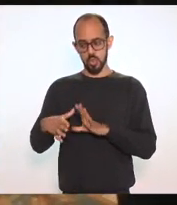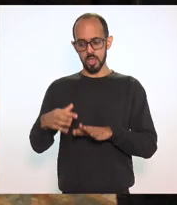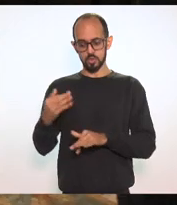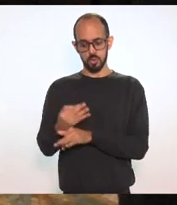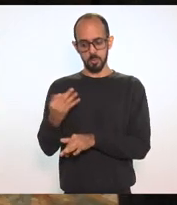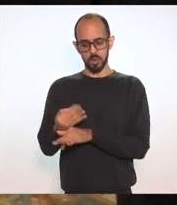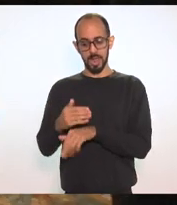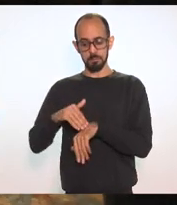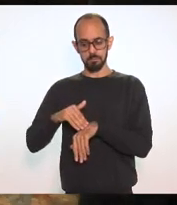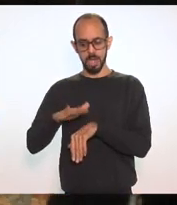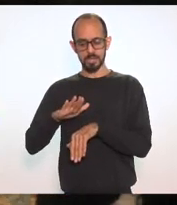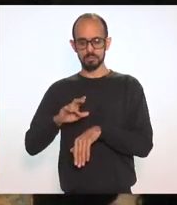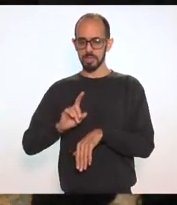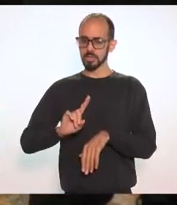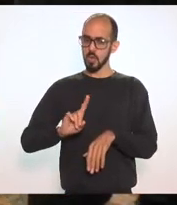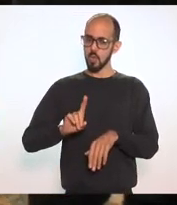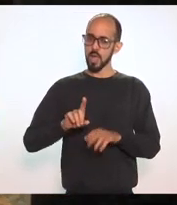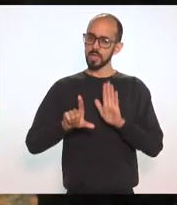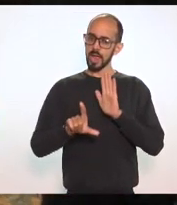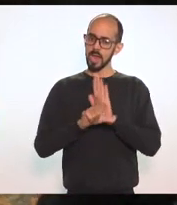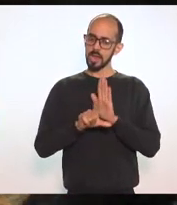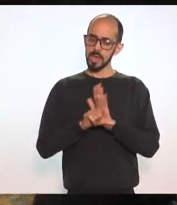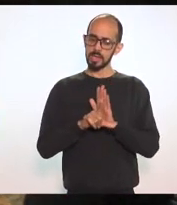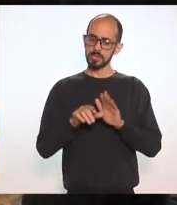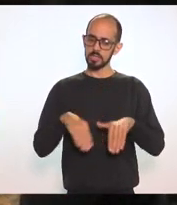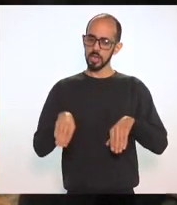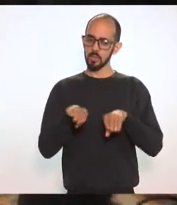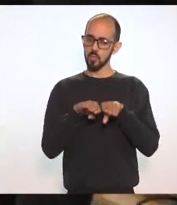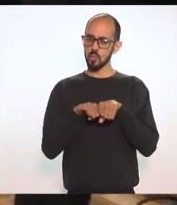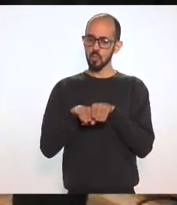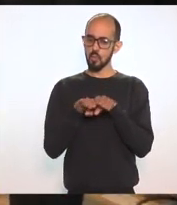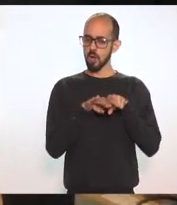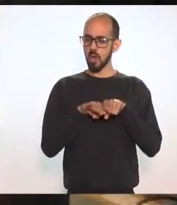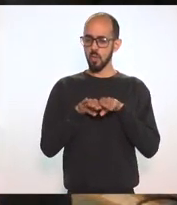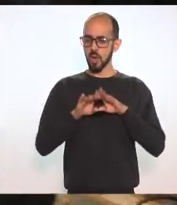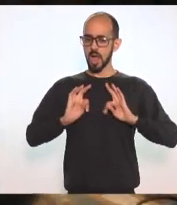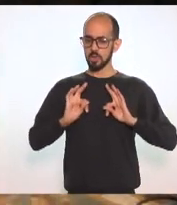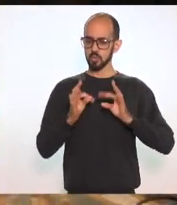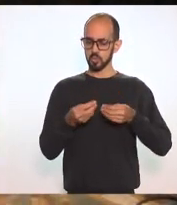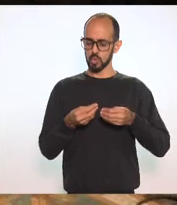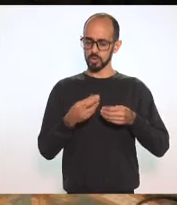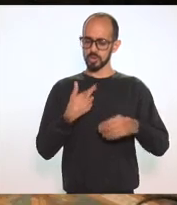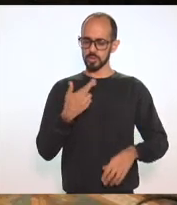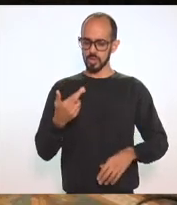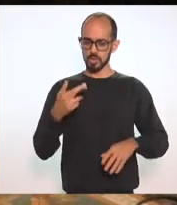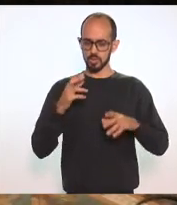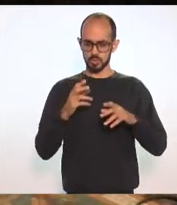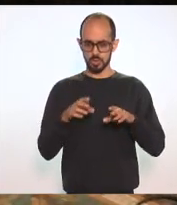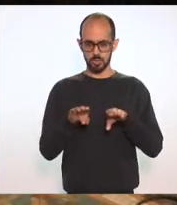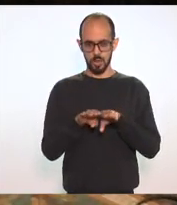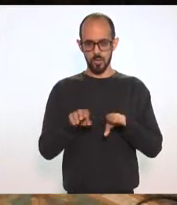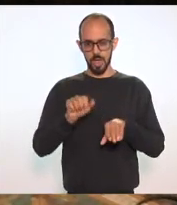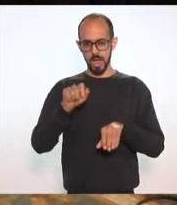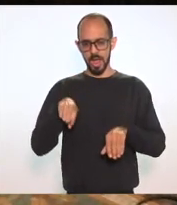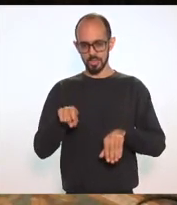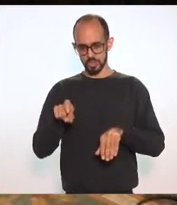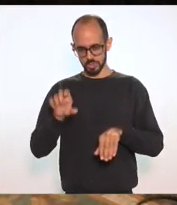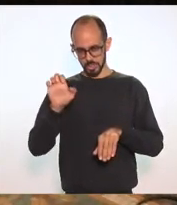queremos que o rigor da lei seja cumprido para todos e todas, para todas as religiões. Axé para quem não é de